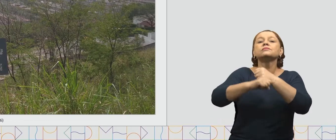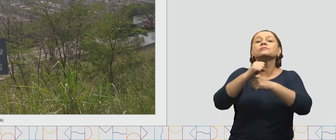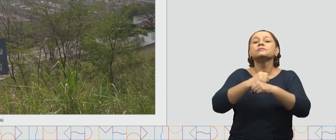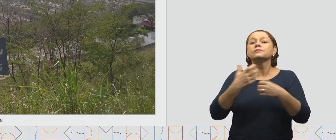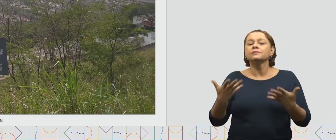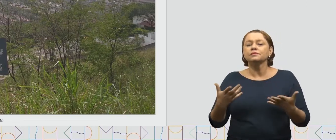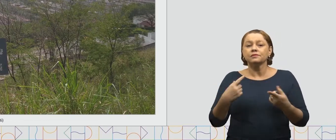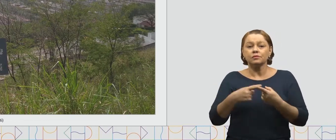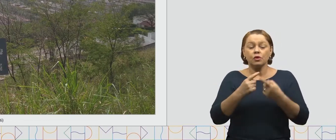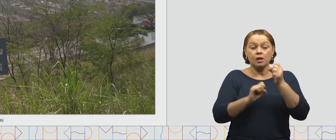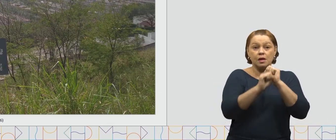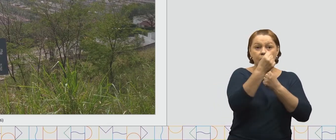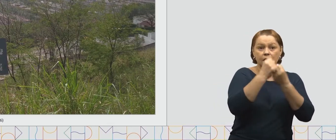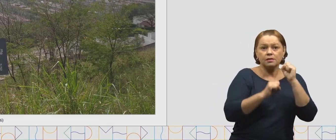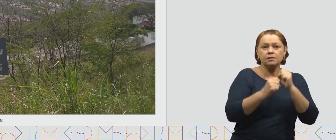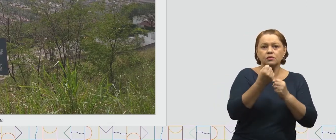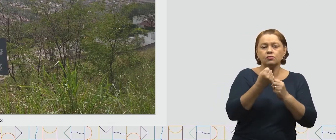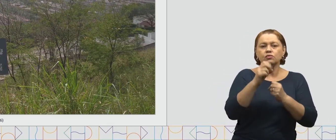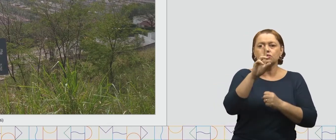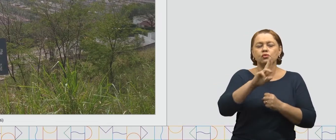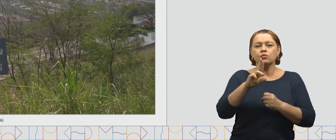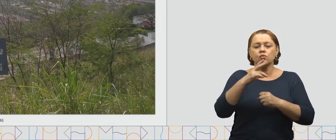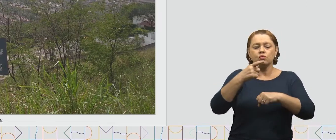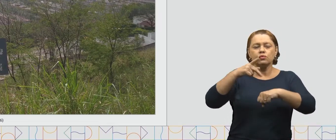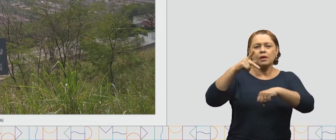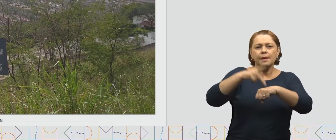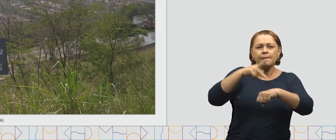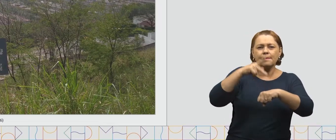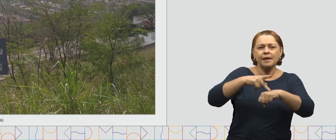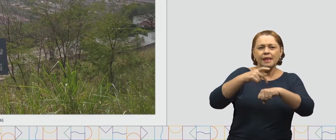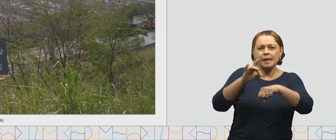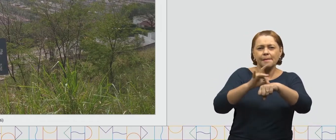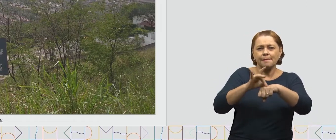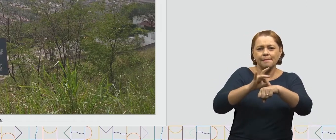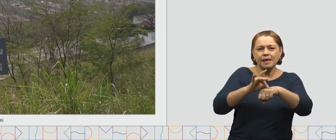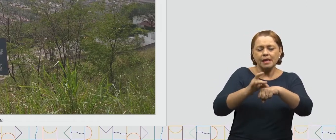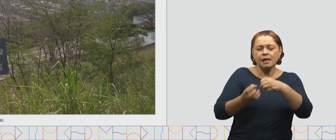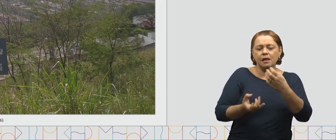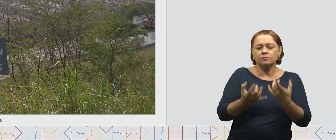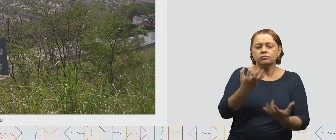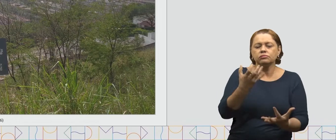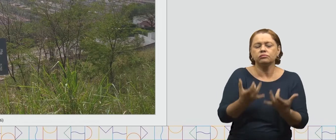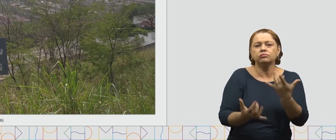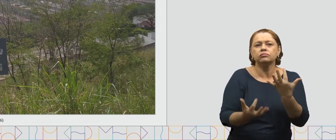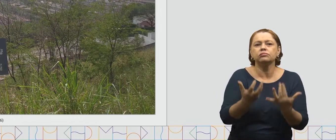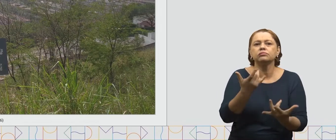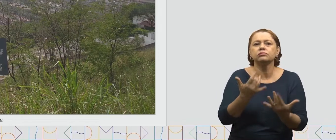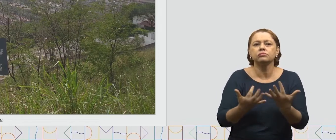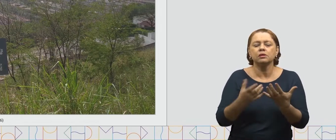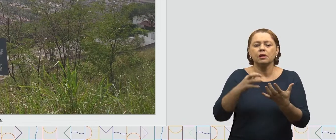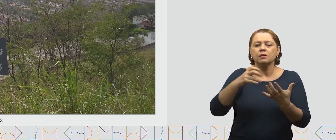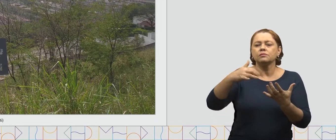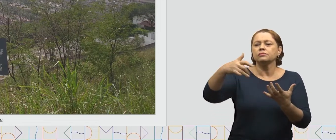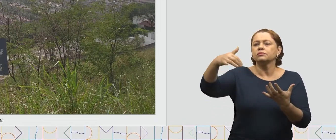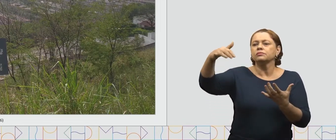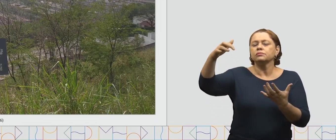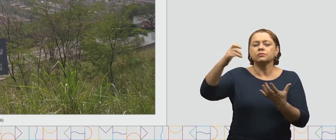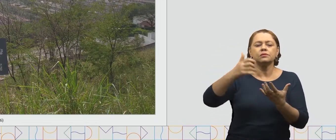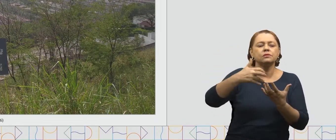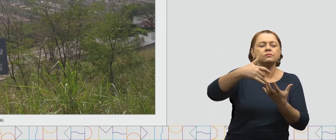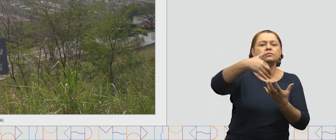indústrias siderúrgicas queimam carvão no seu processo de produção de aço e eliminam muitos